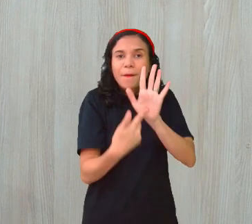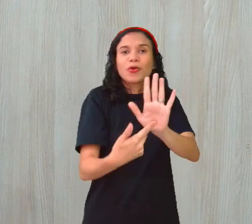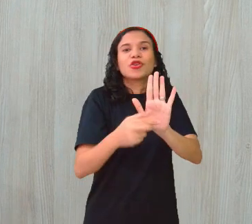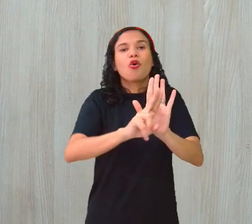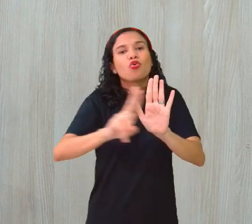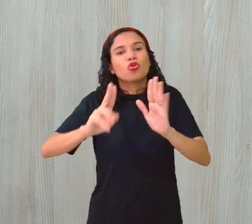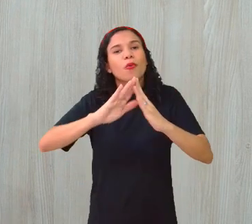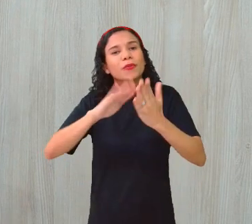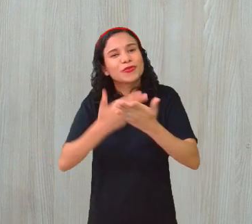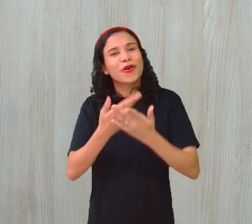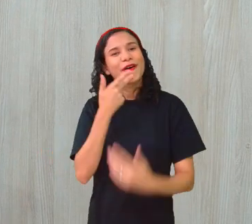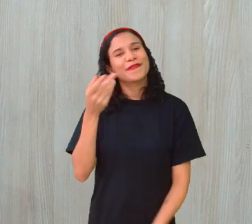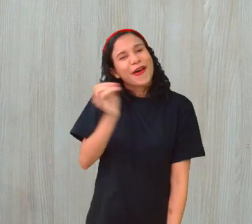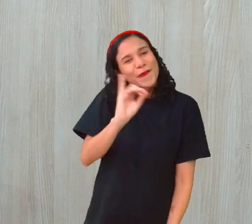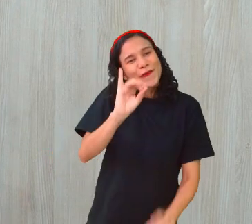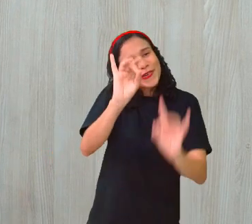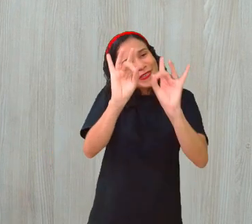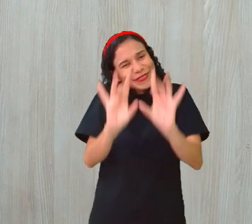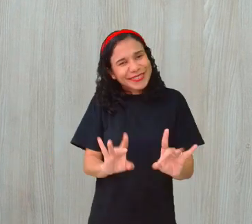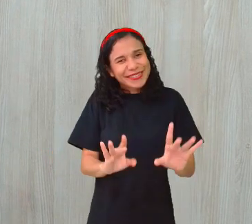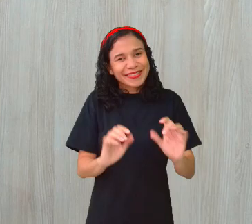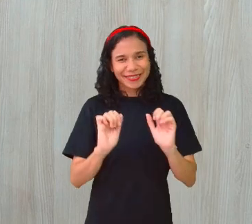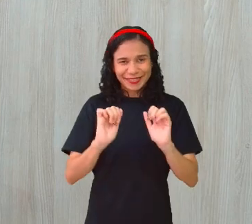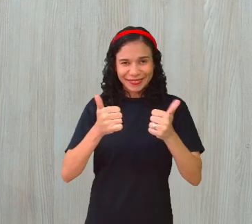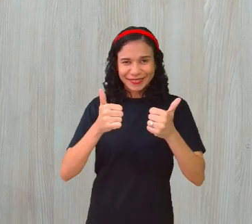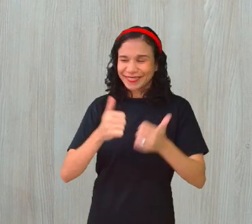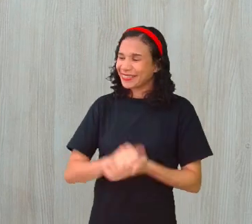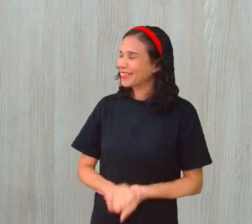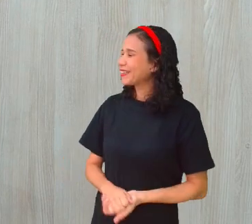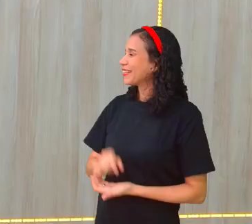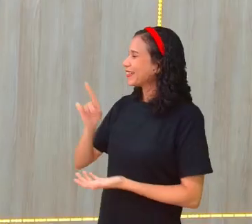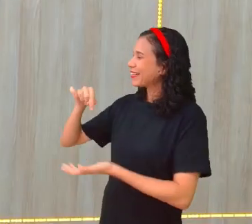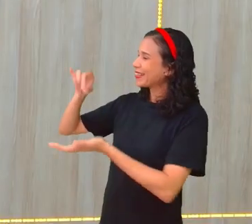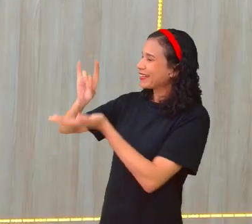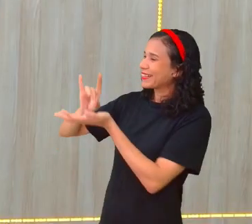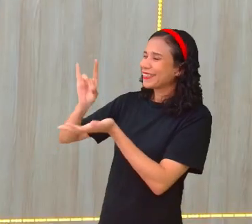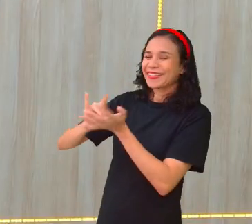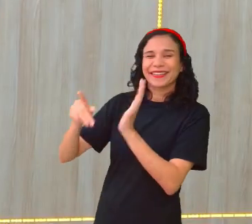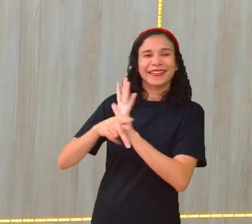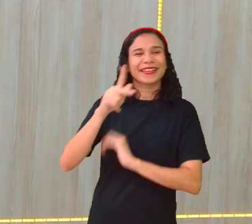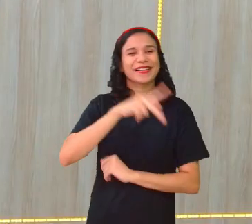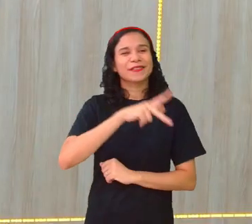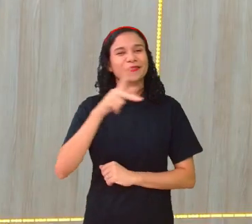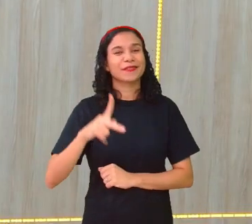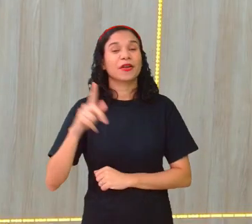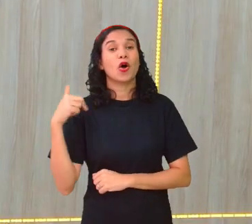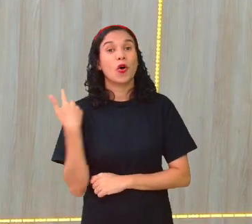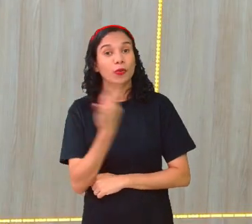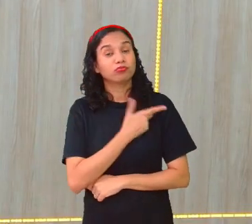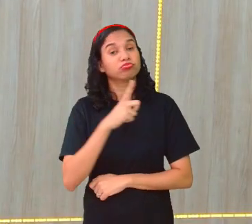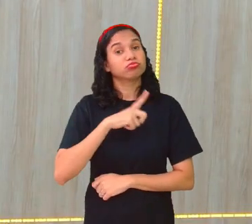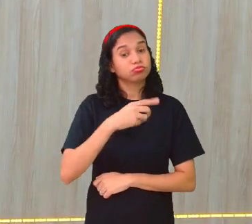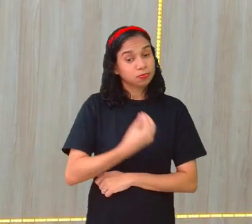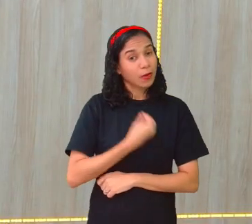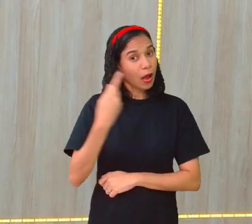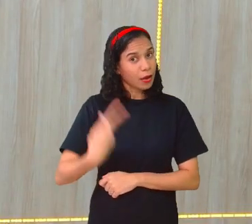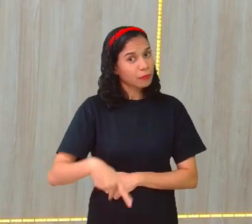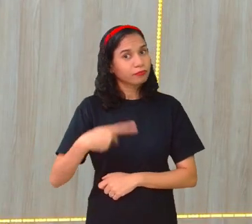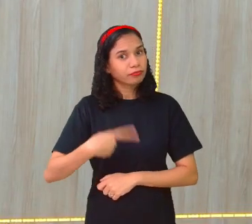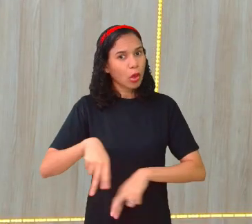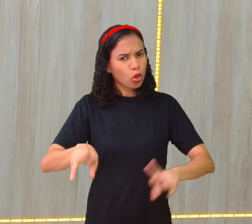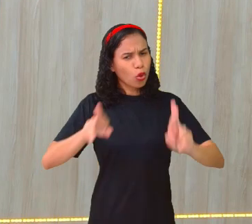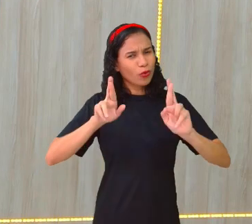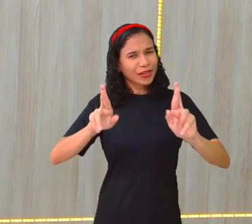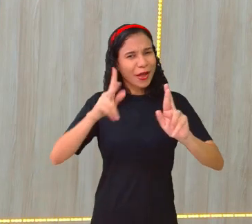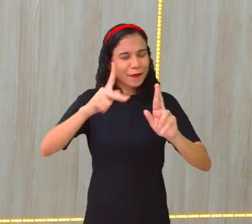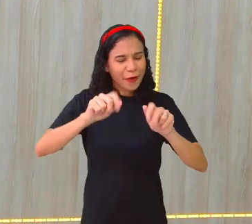mandar um alô especial para a sua escola. Não é isso, professora Cláudia? É isso, professora Isabel. Então, estamos aqui esperando o seu contato para